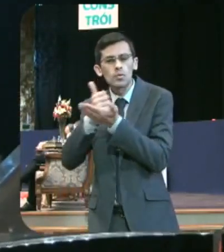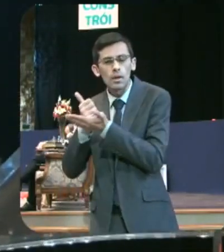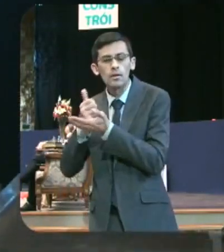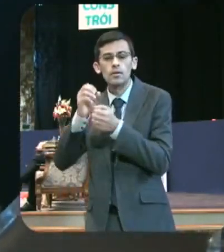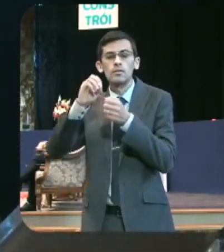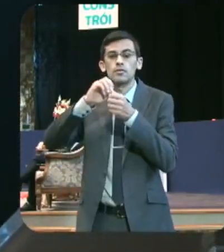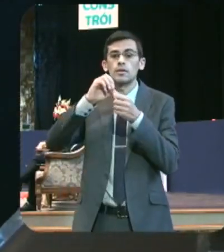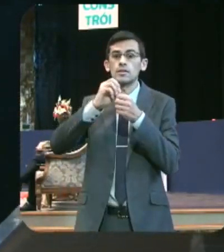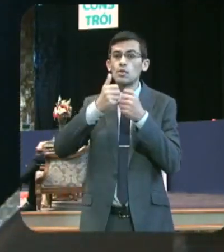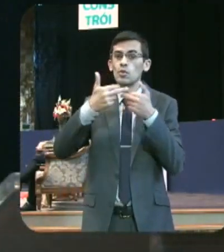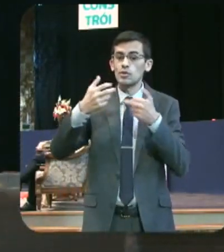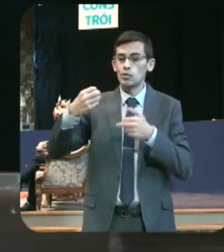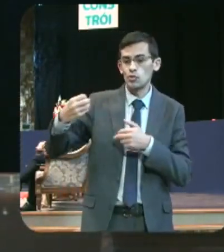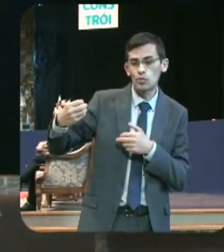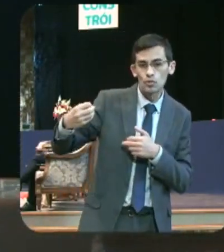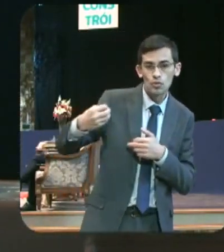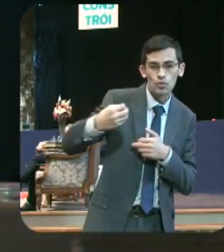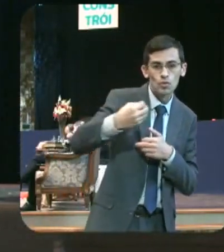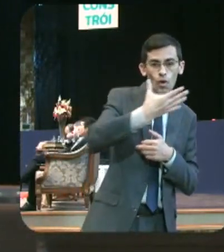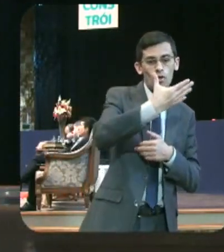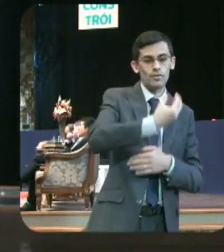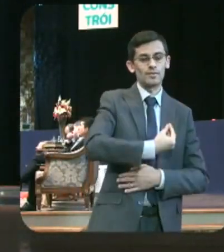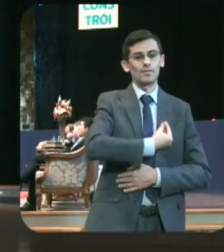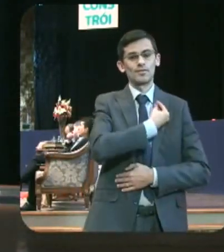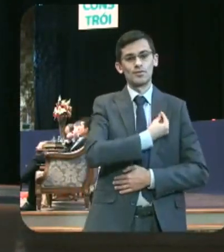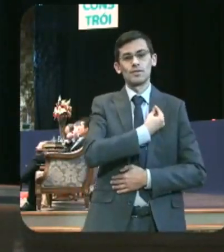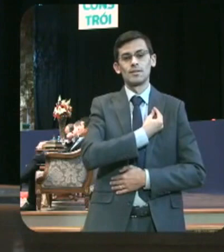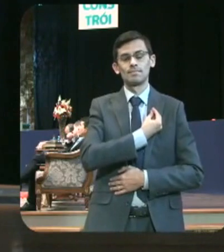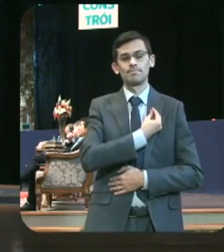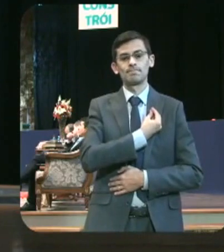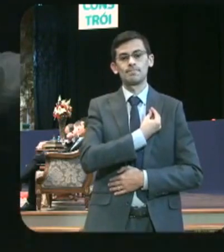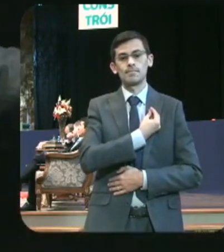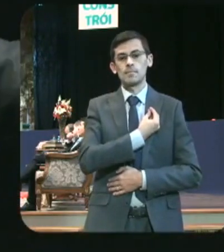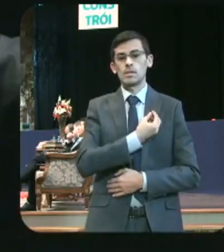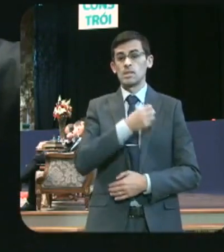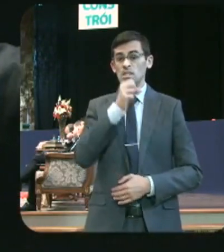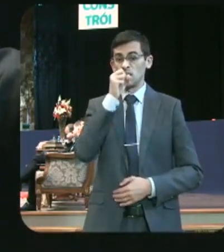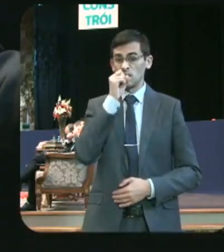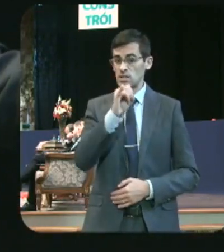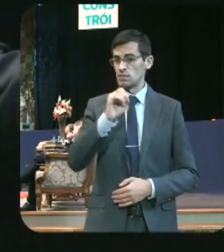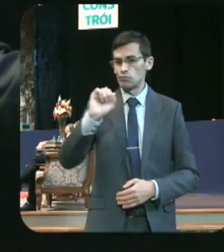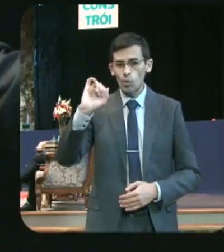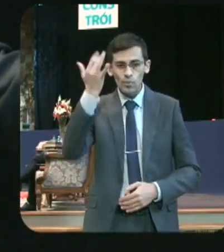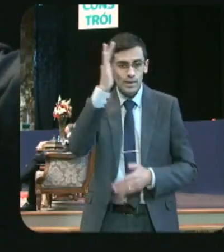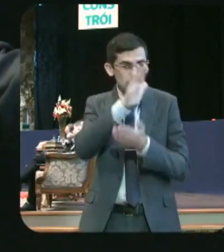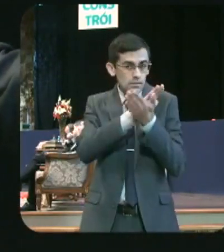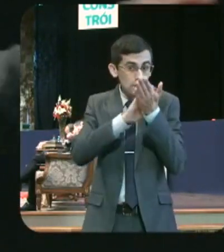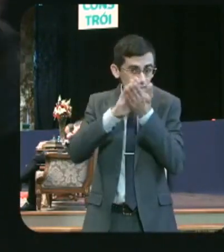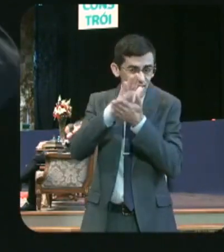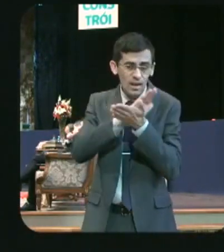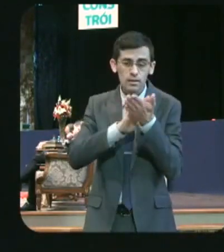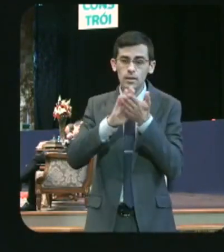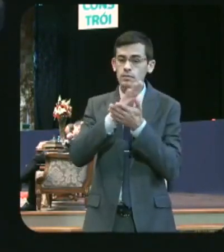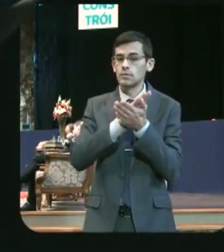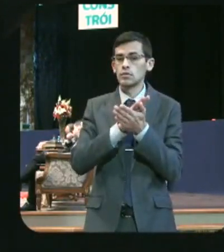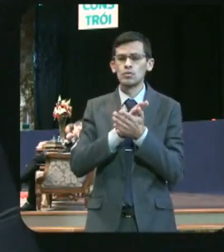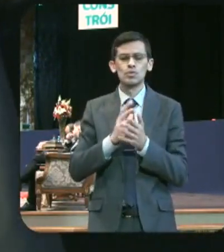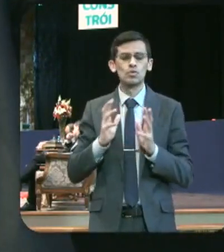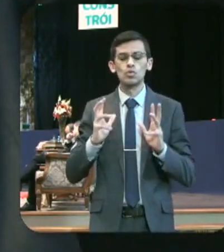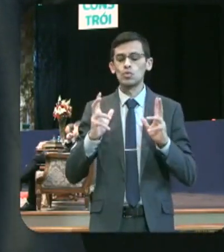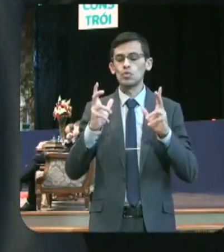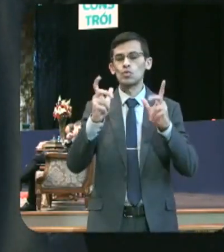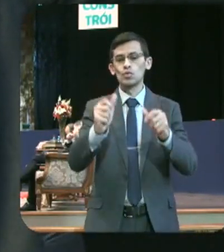de nós uma nova vida. Se isso não acontece, tudo isso